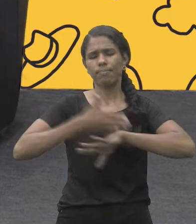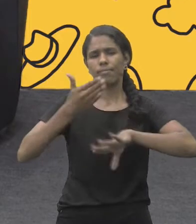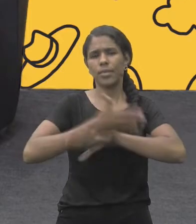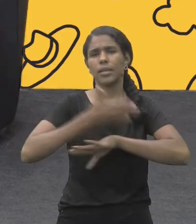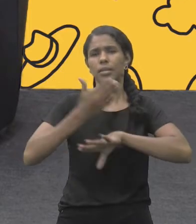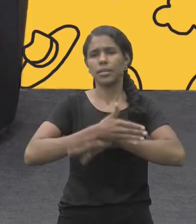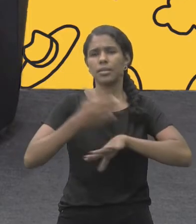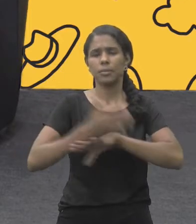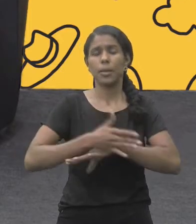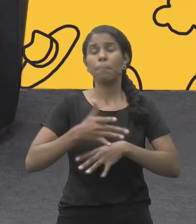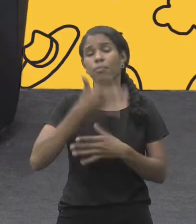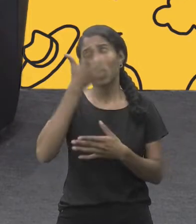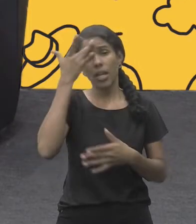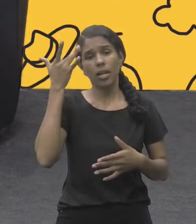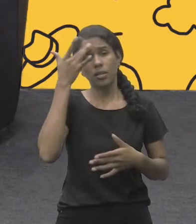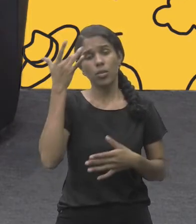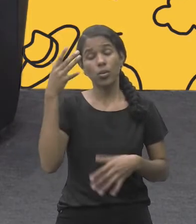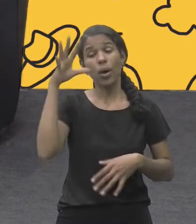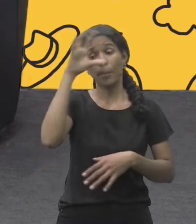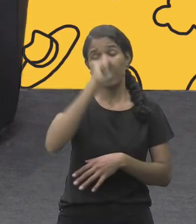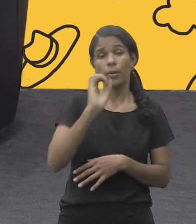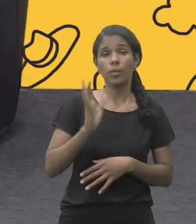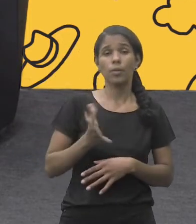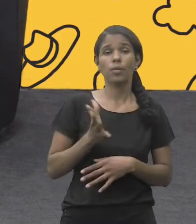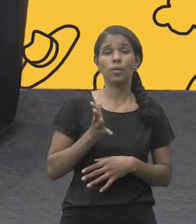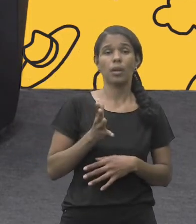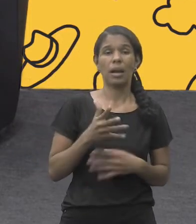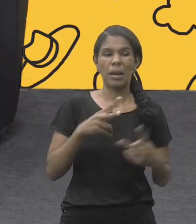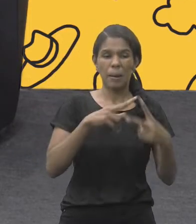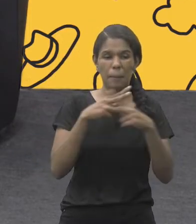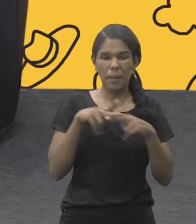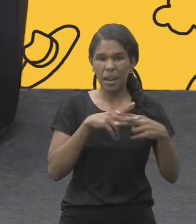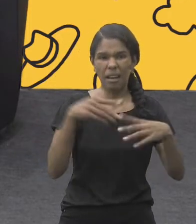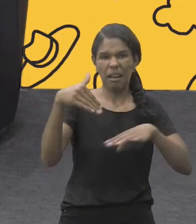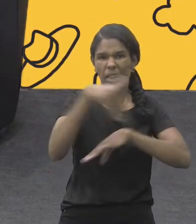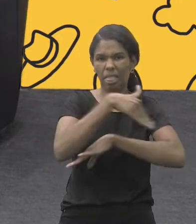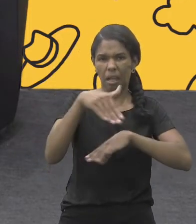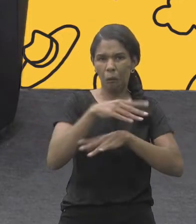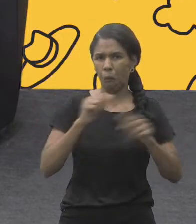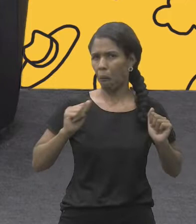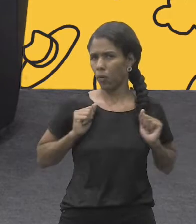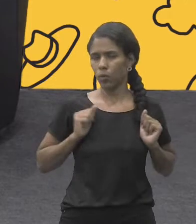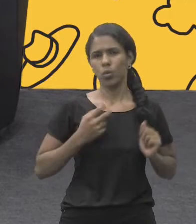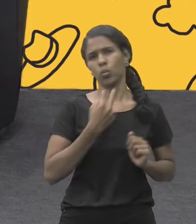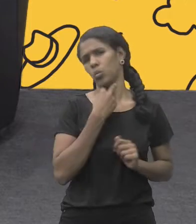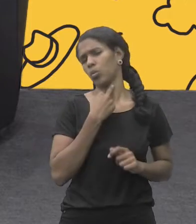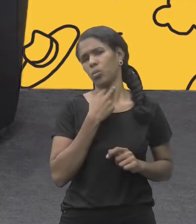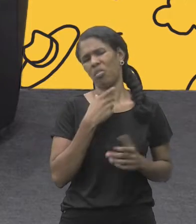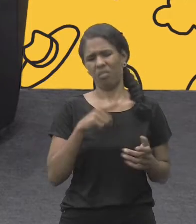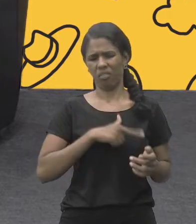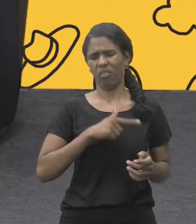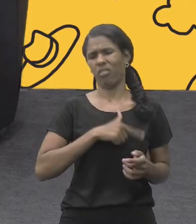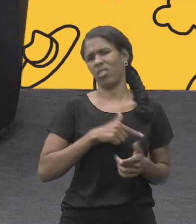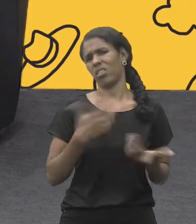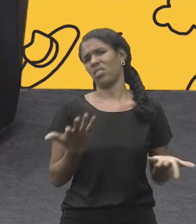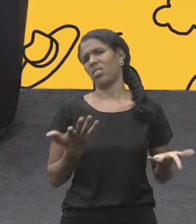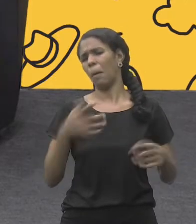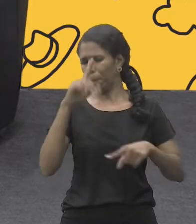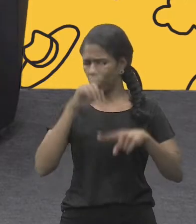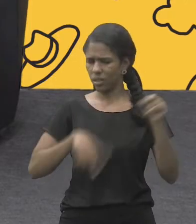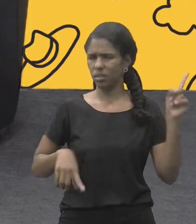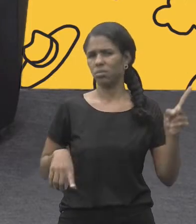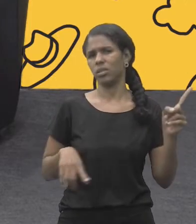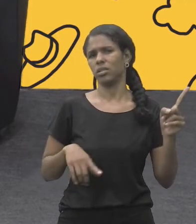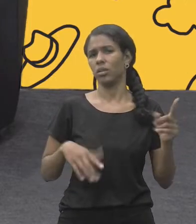ficar brigando na rua, porque aí ela vai colher as consequências, né, o fruto disso. Então, isso já foi mal visto pelas pessoas,